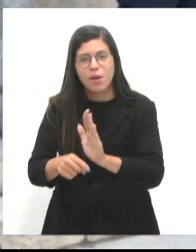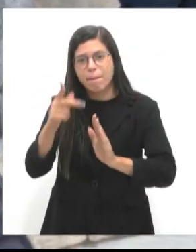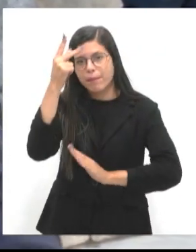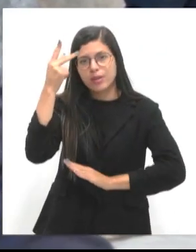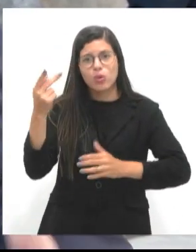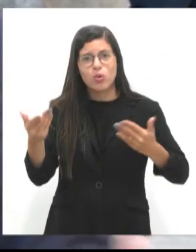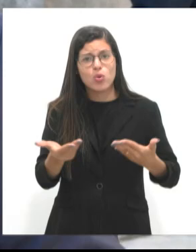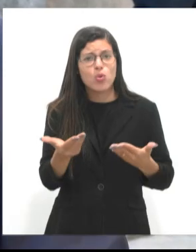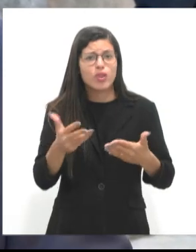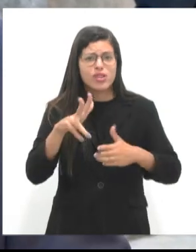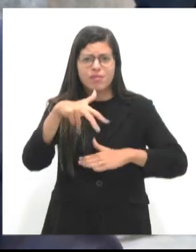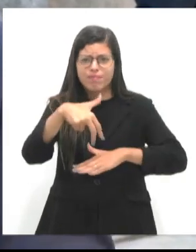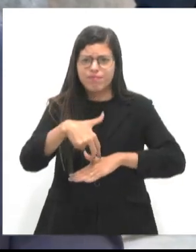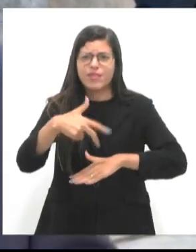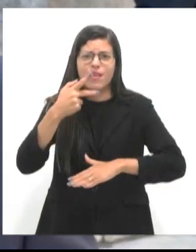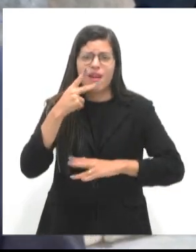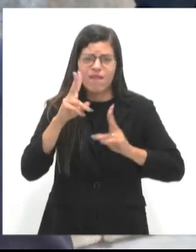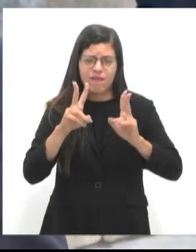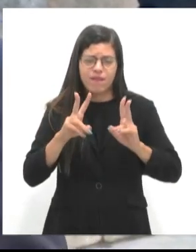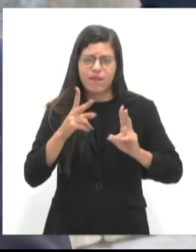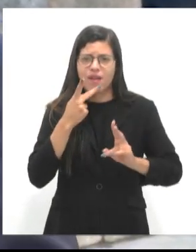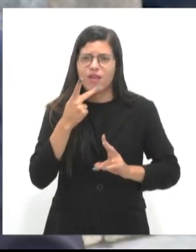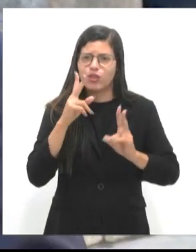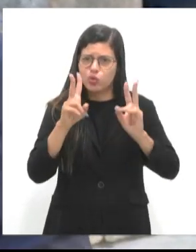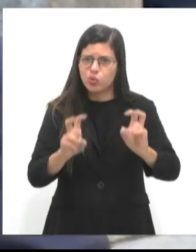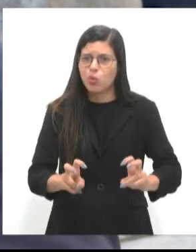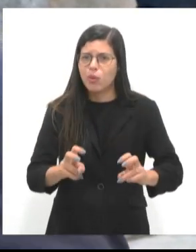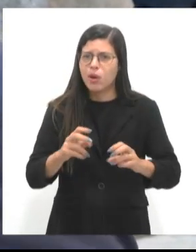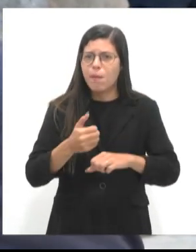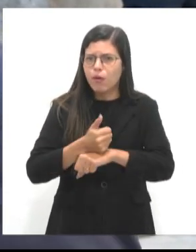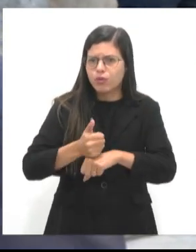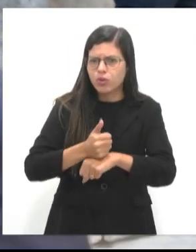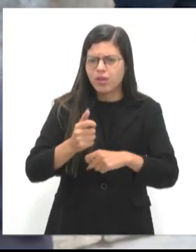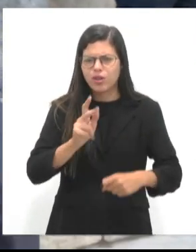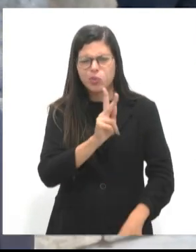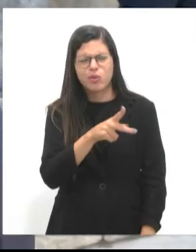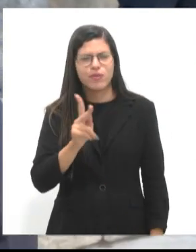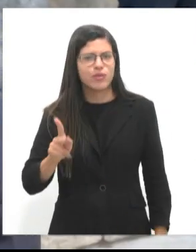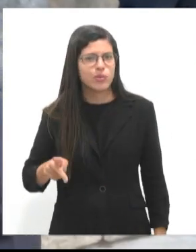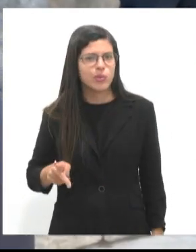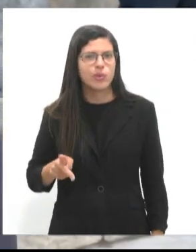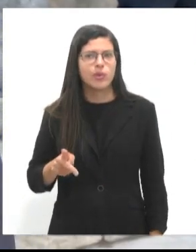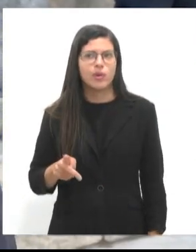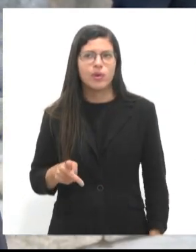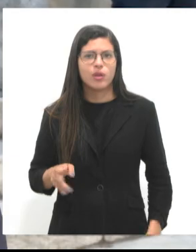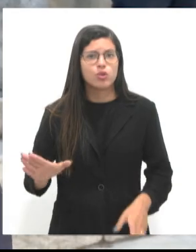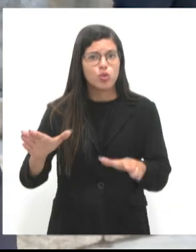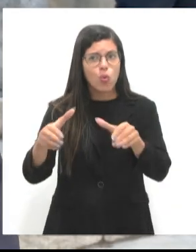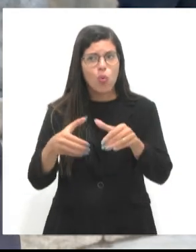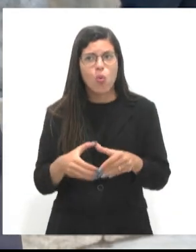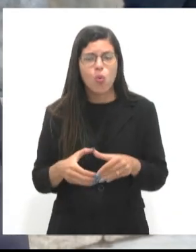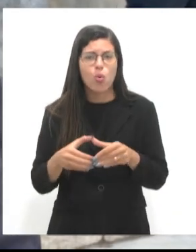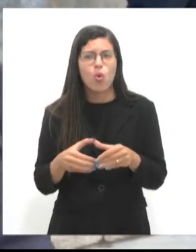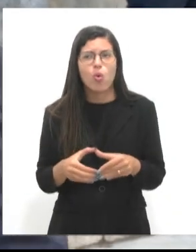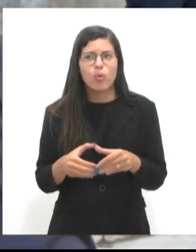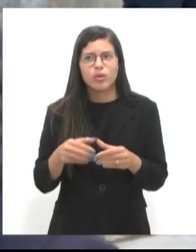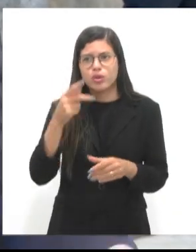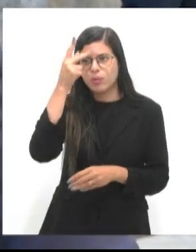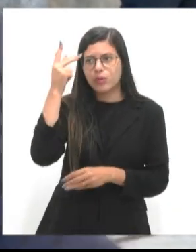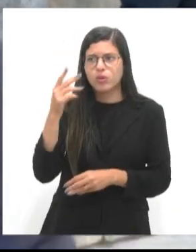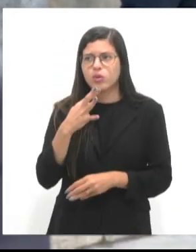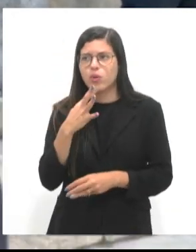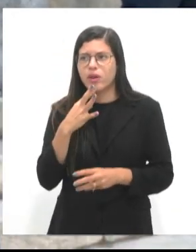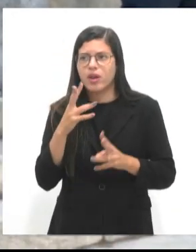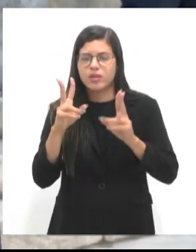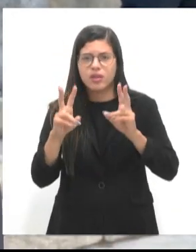sobre isso, profissionais, professores, enfim, e todo um corpo de especialistas no assunto, né,